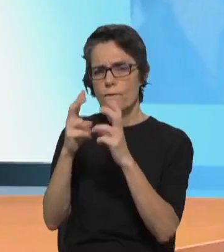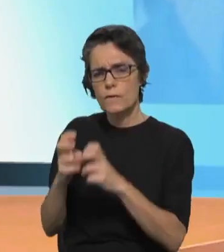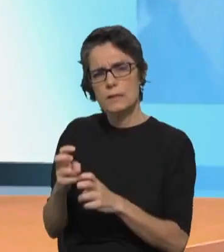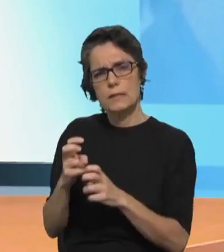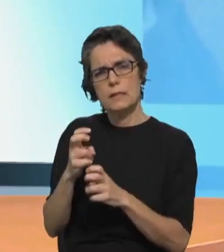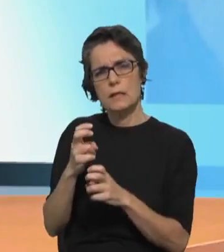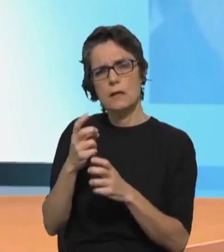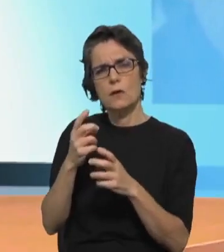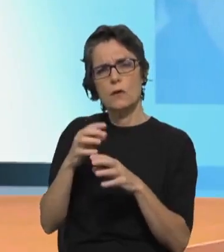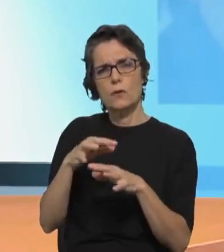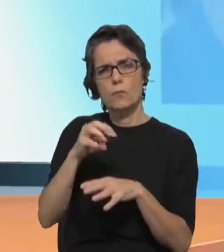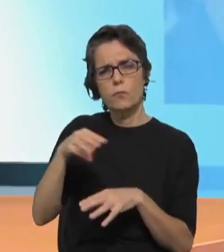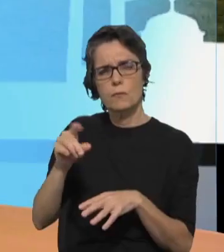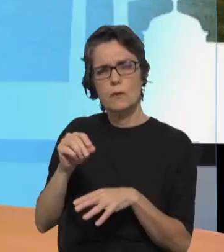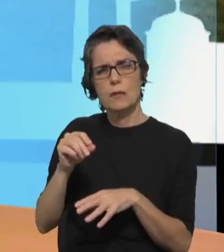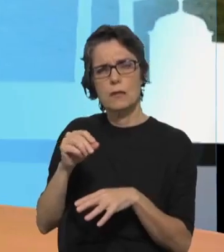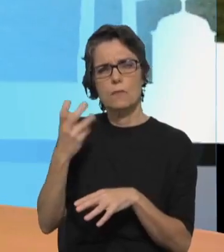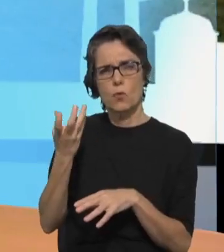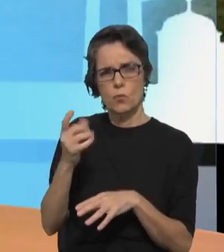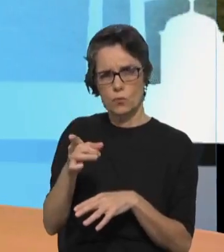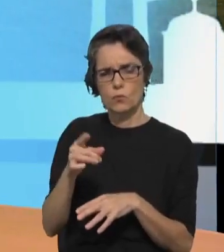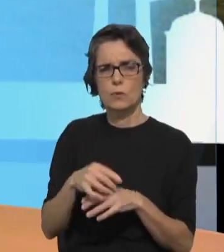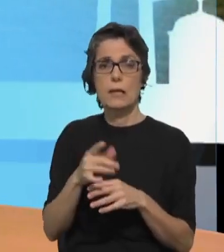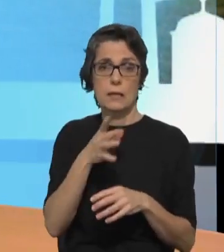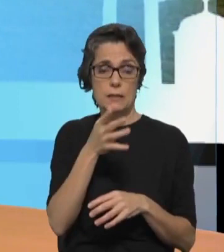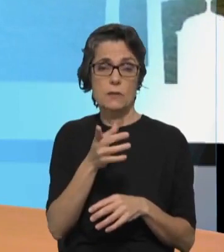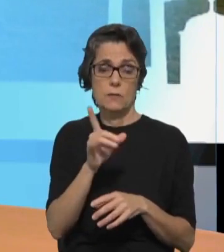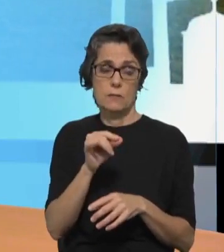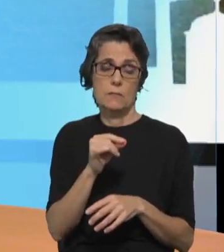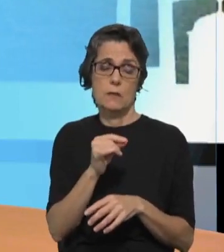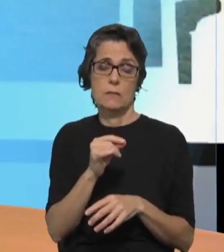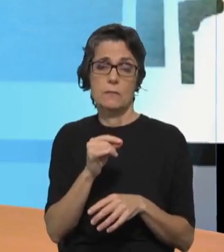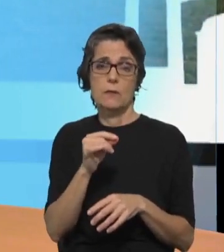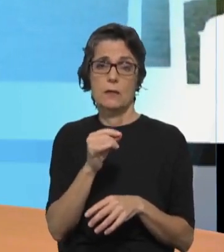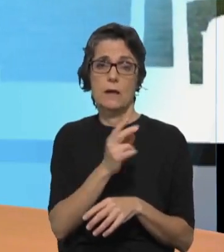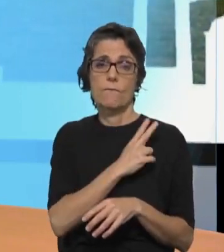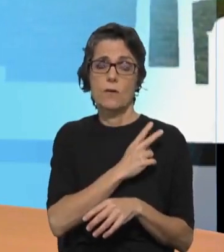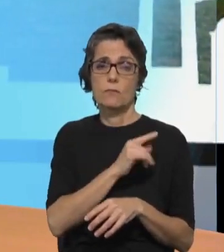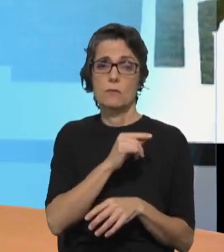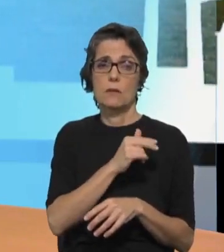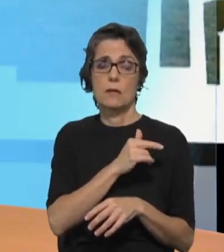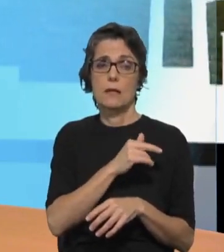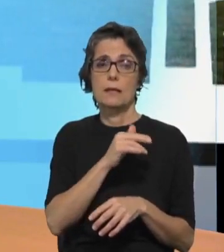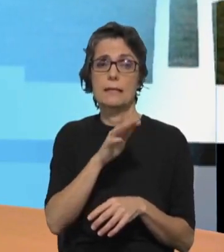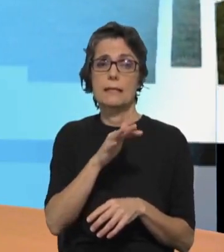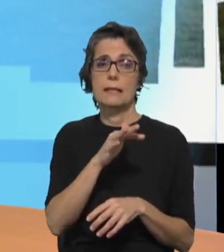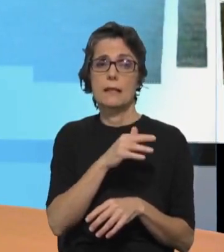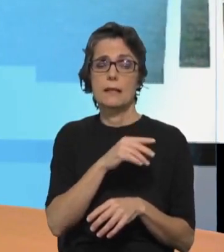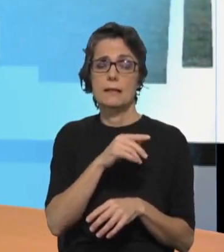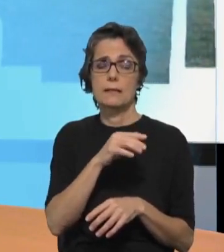E designo isto em especial porque também a Faculdade de Ciências Humanas acompanha futuros